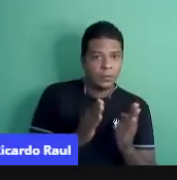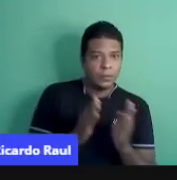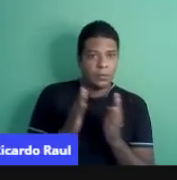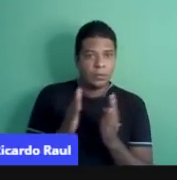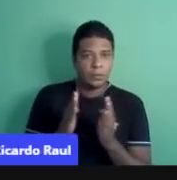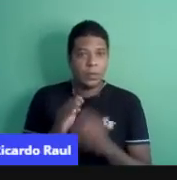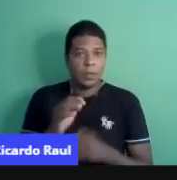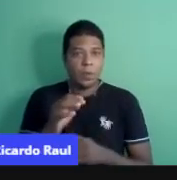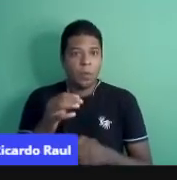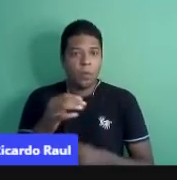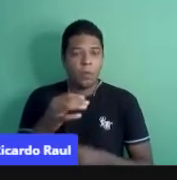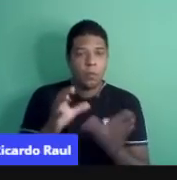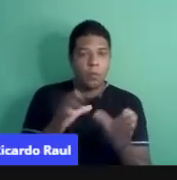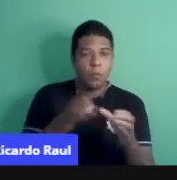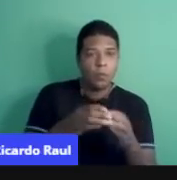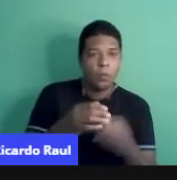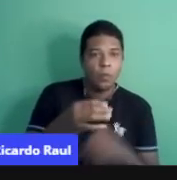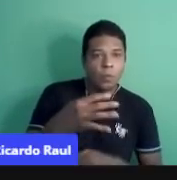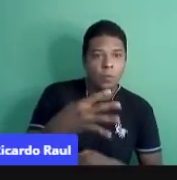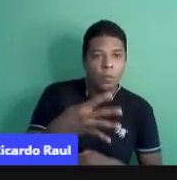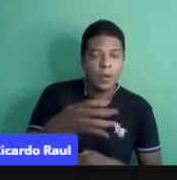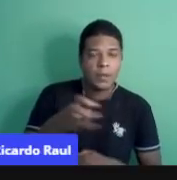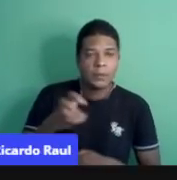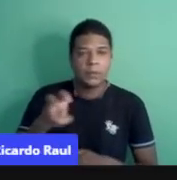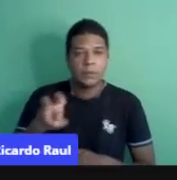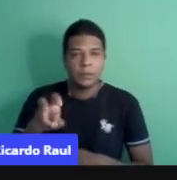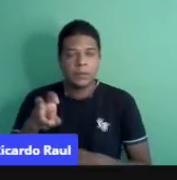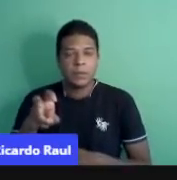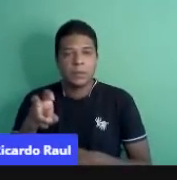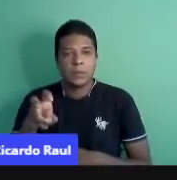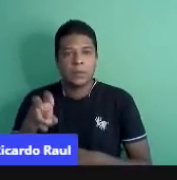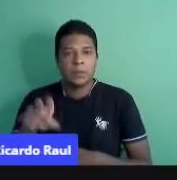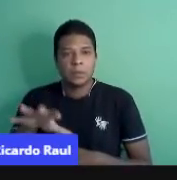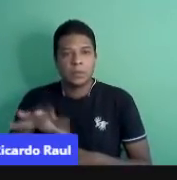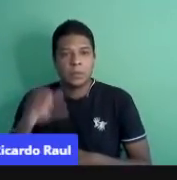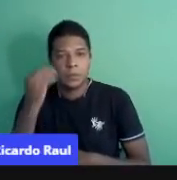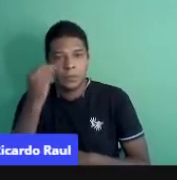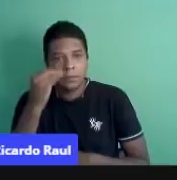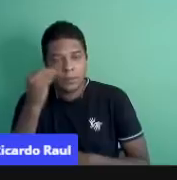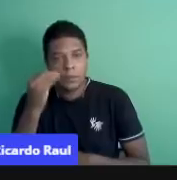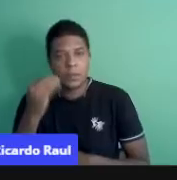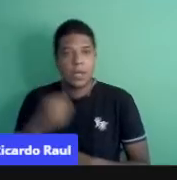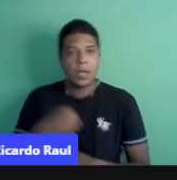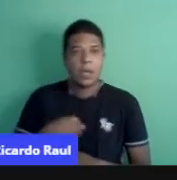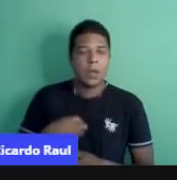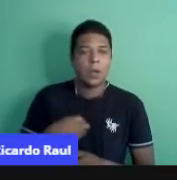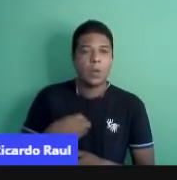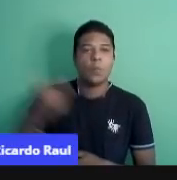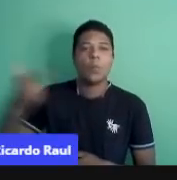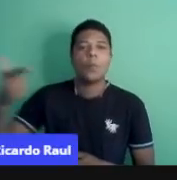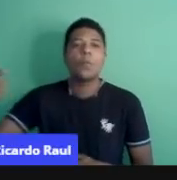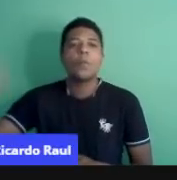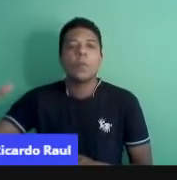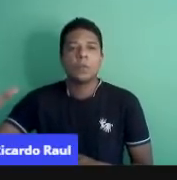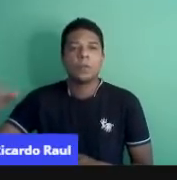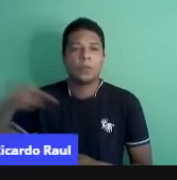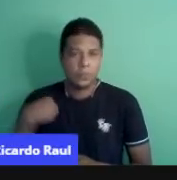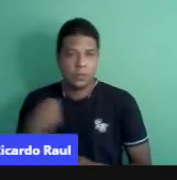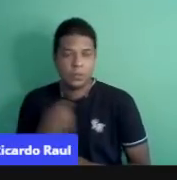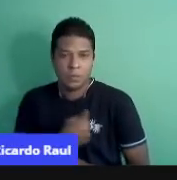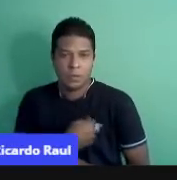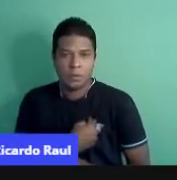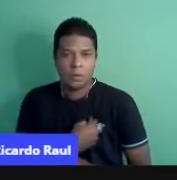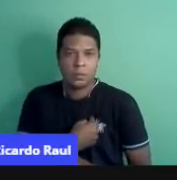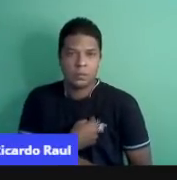5. Aí ele vem os campos de experiência, o eu, o outro e o nós, que foi o primeiro campo que colocamos lá.